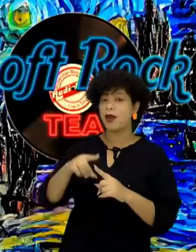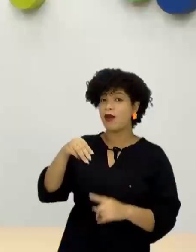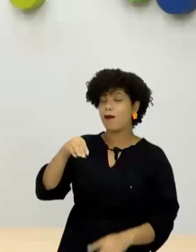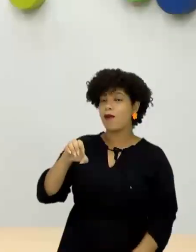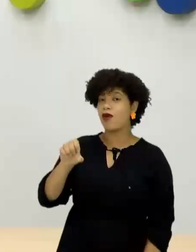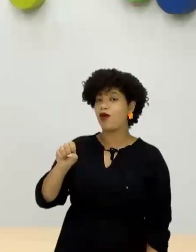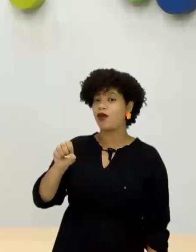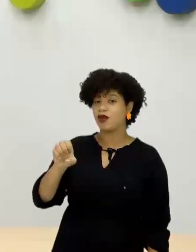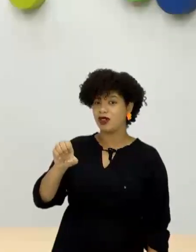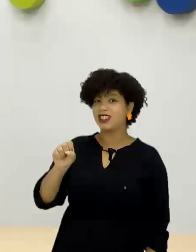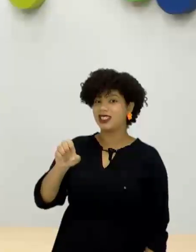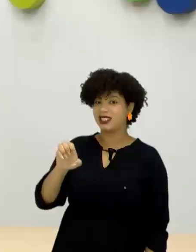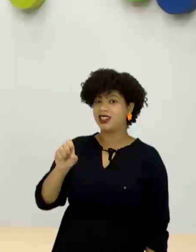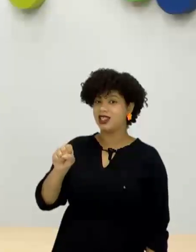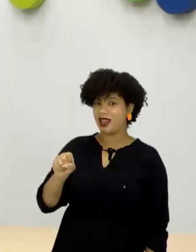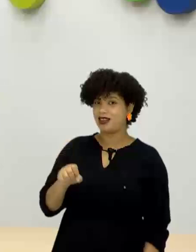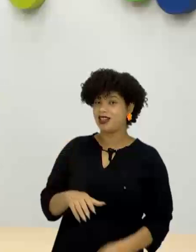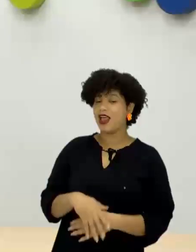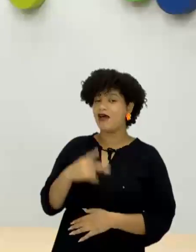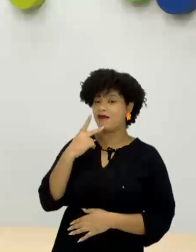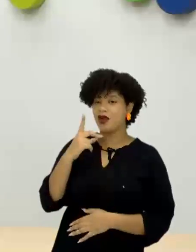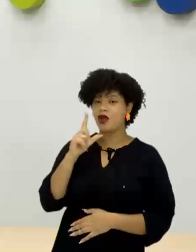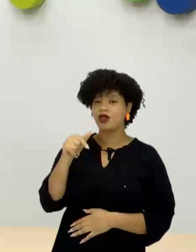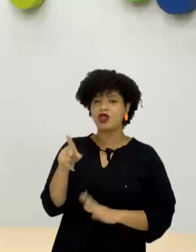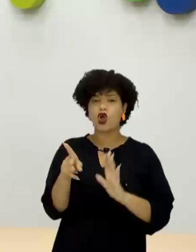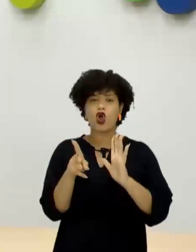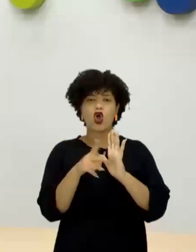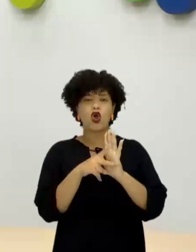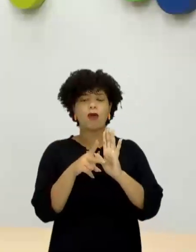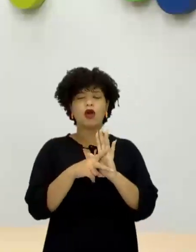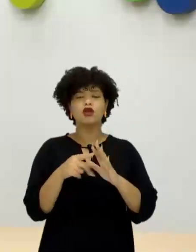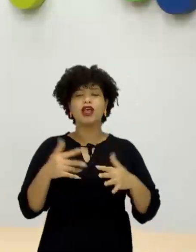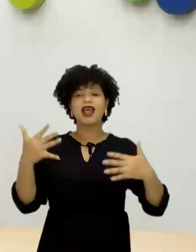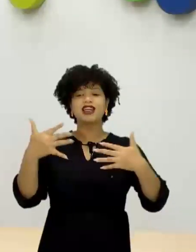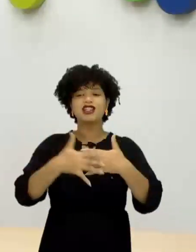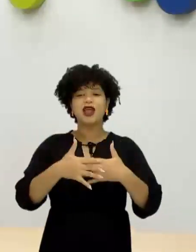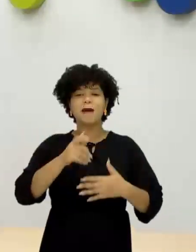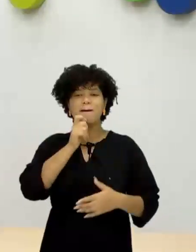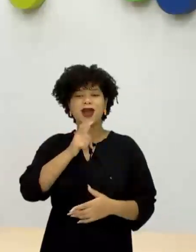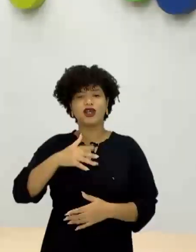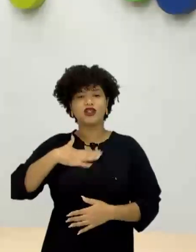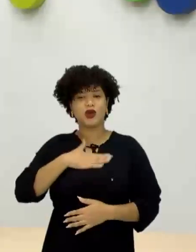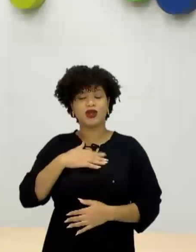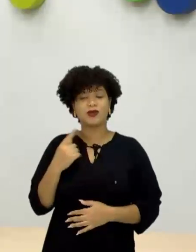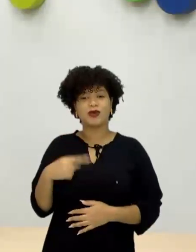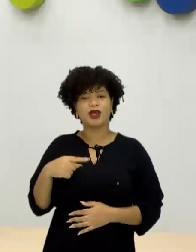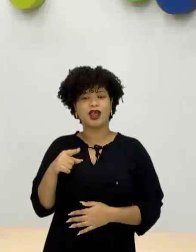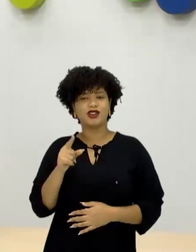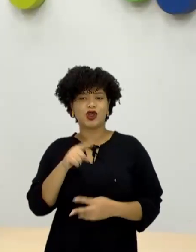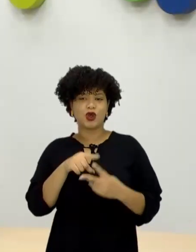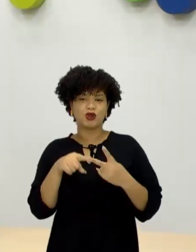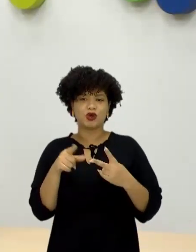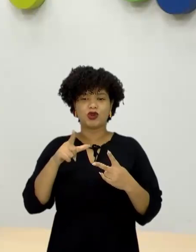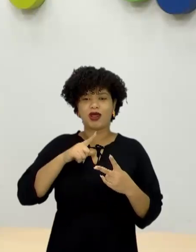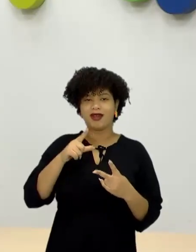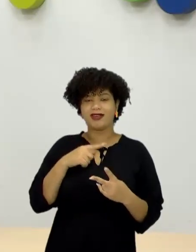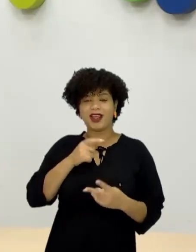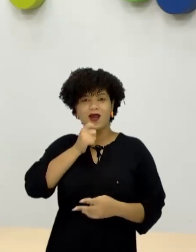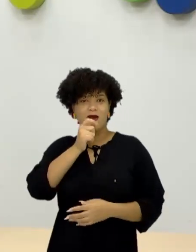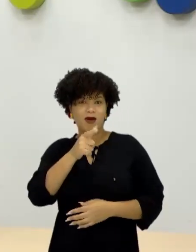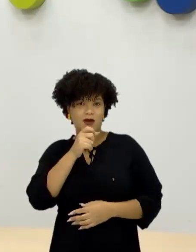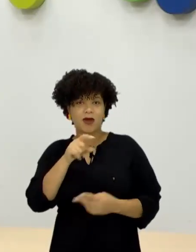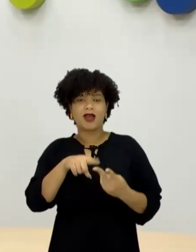né, o Moisés Júnior já falou assim, olha, na questão de paródia, eu gosto muito que tem um pouco de dois, um pouco do humor e também